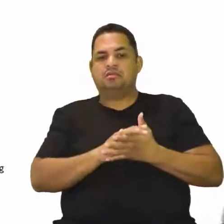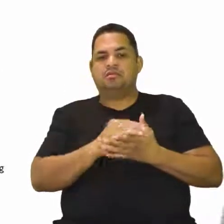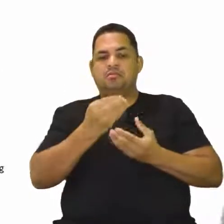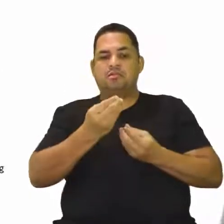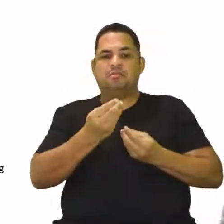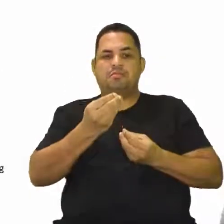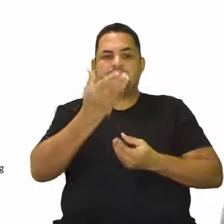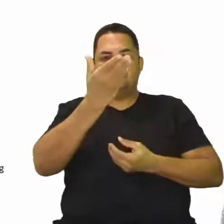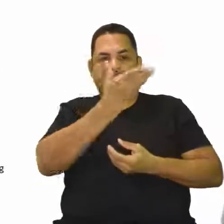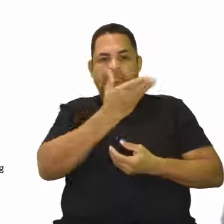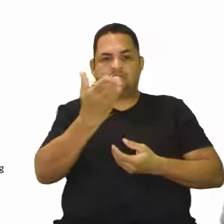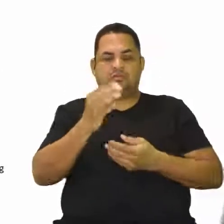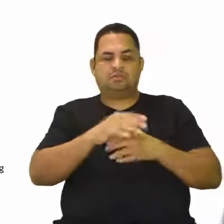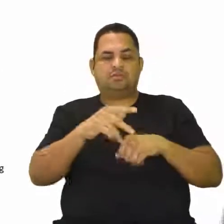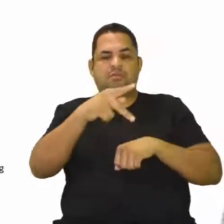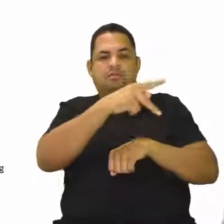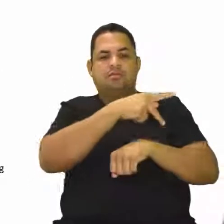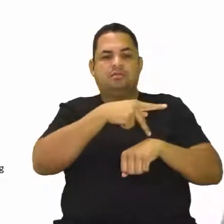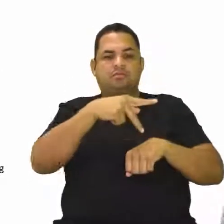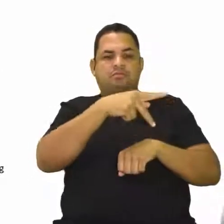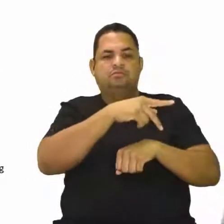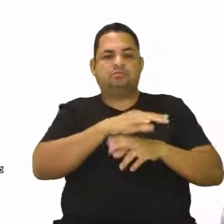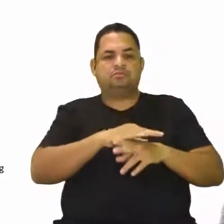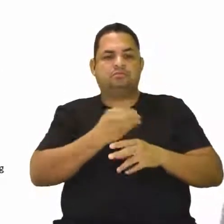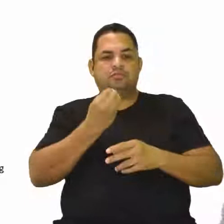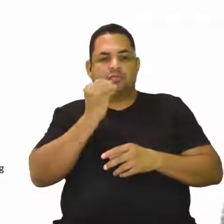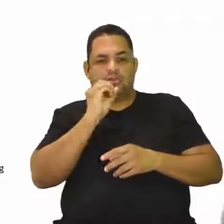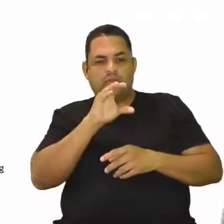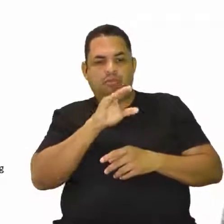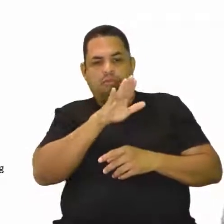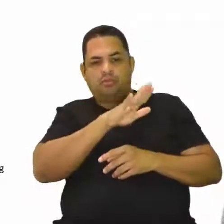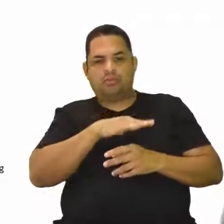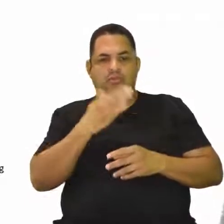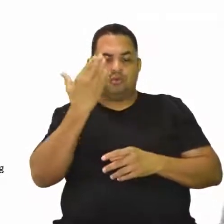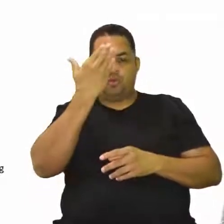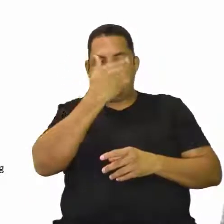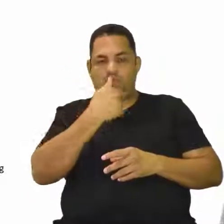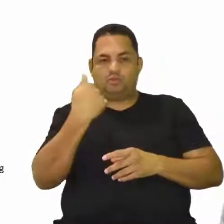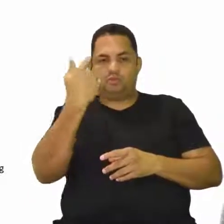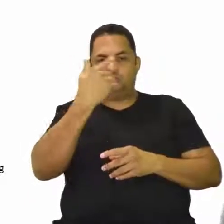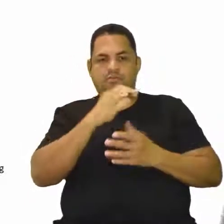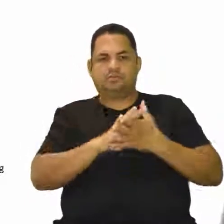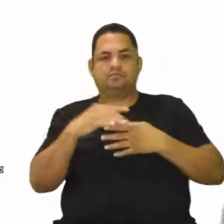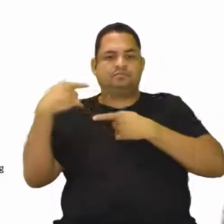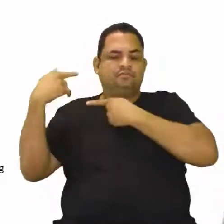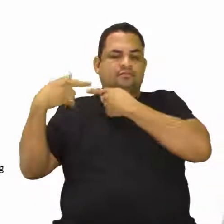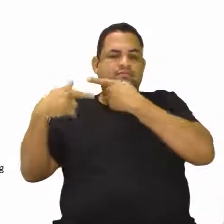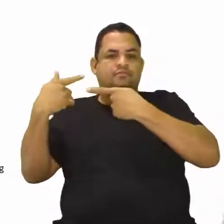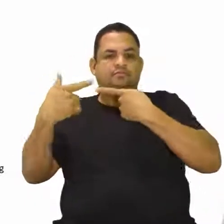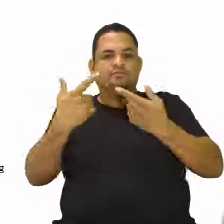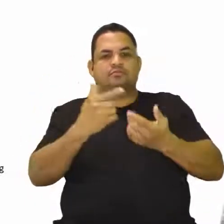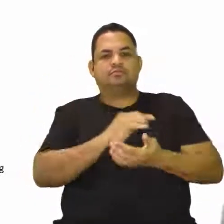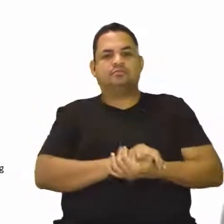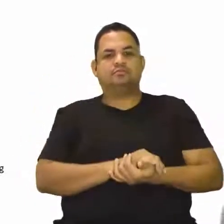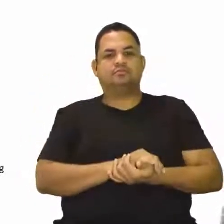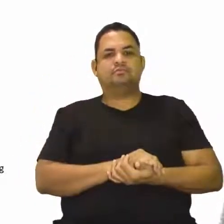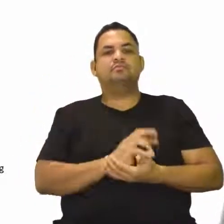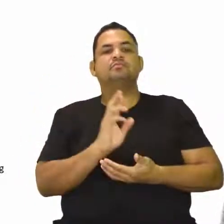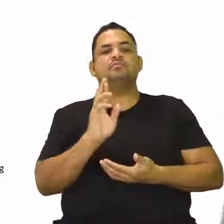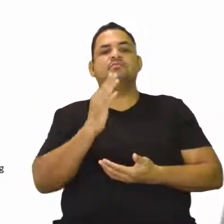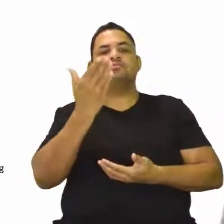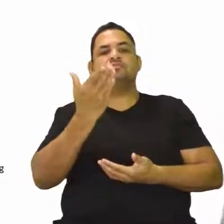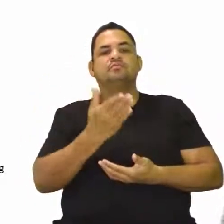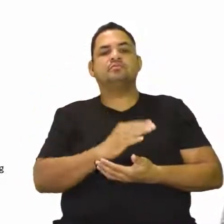praça pública levando cusparada na cara era uma tradição E aí procura que a moça linda aí